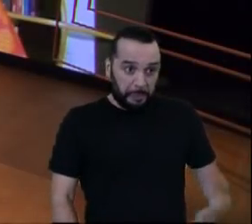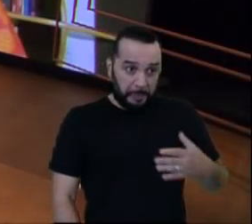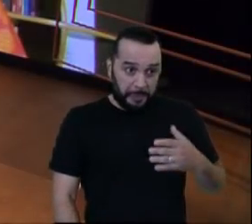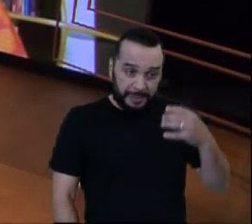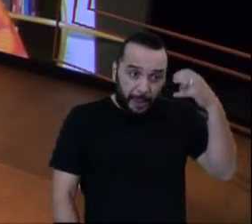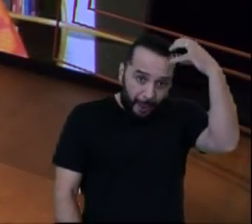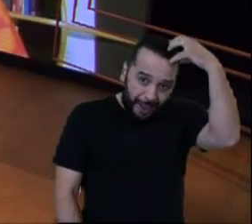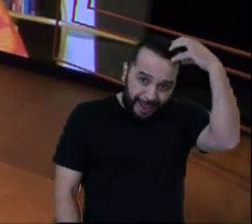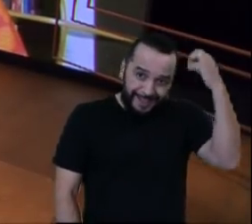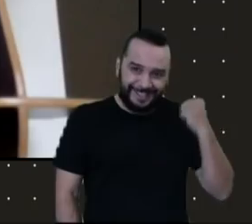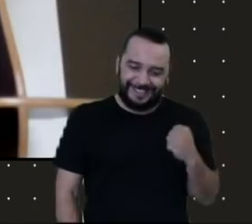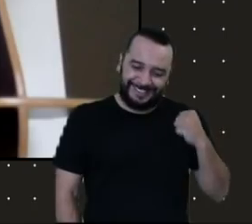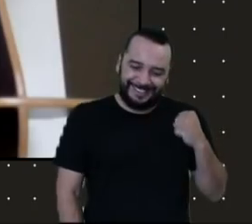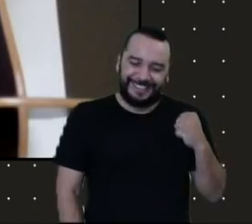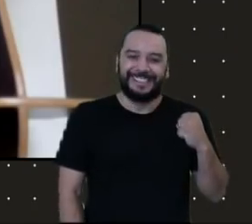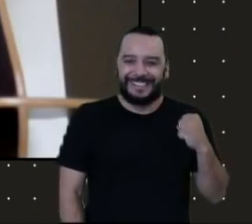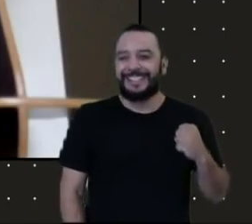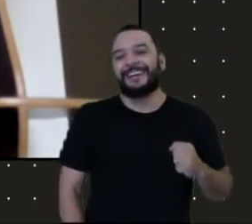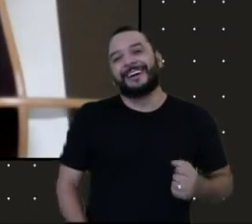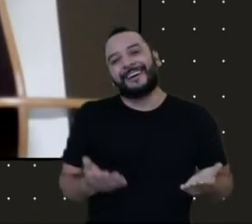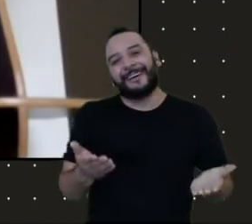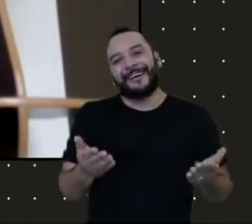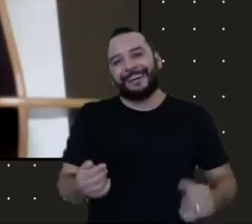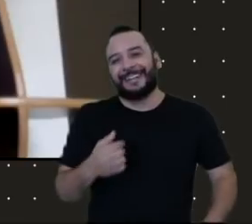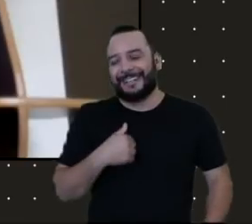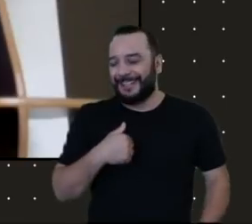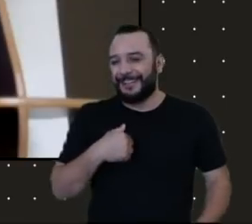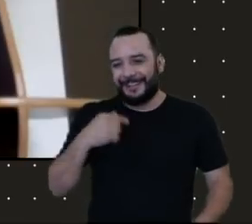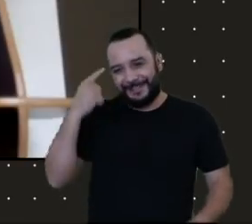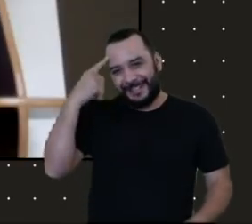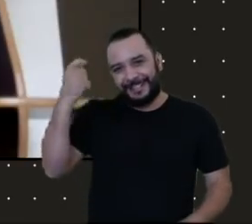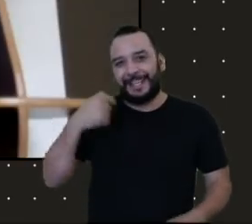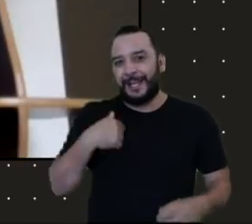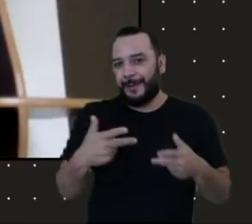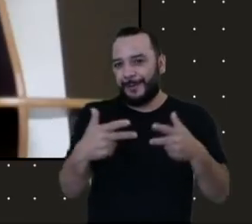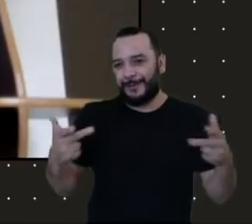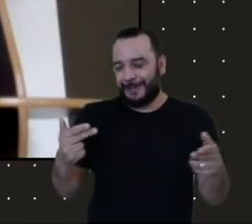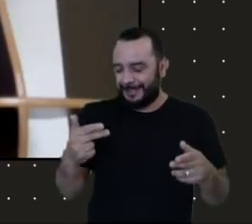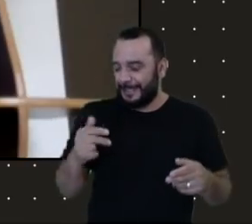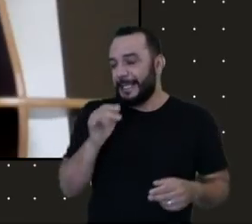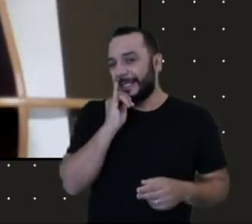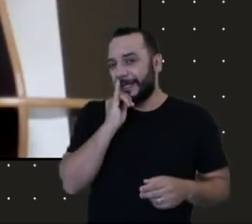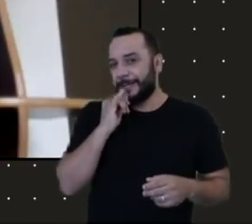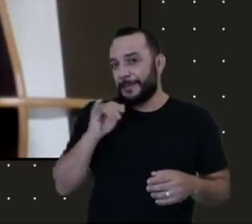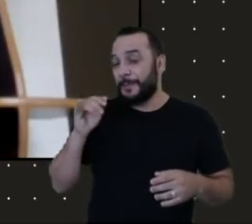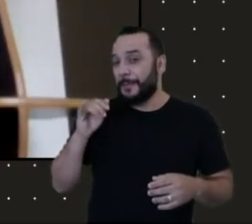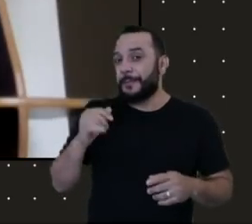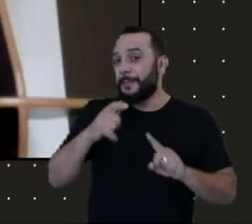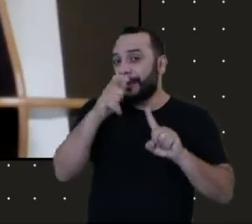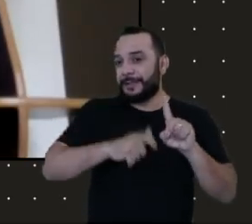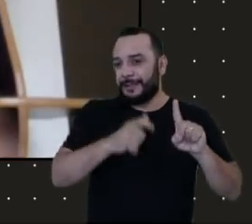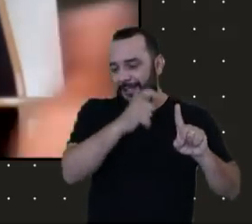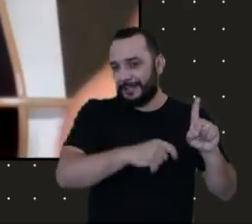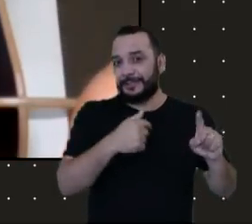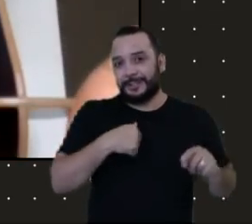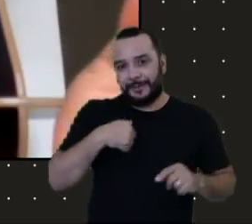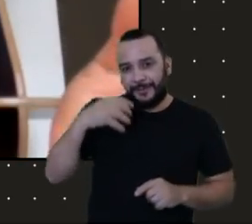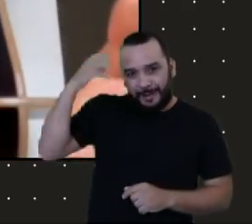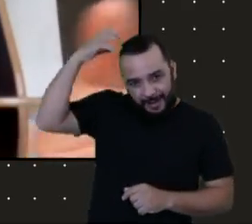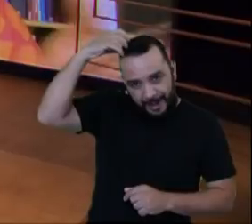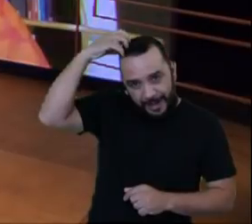do teatro, da interpretação. Beth, eu te amo, que Deus te abençoe.